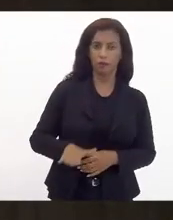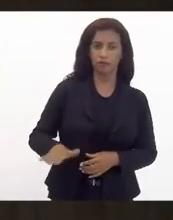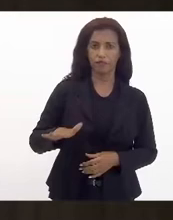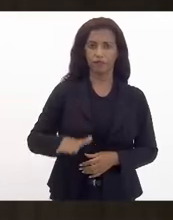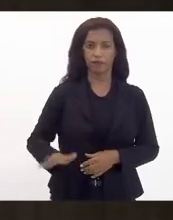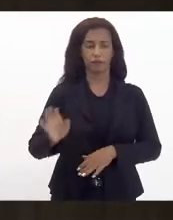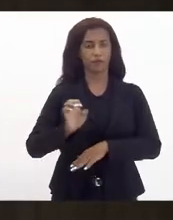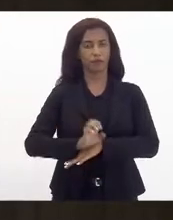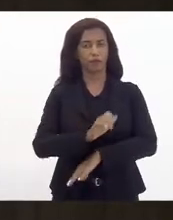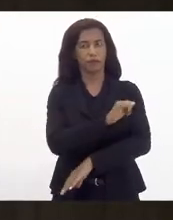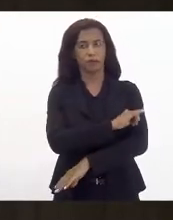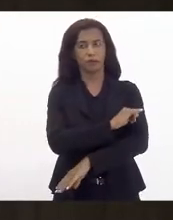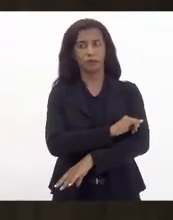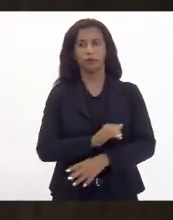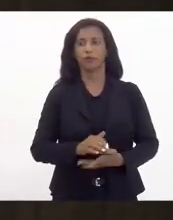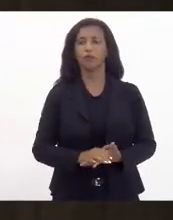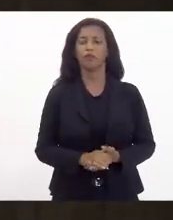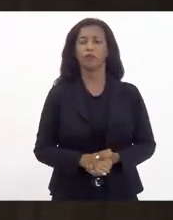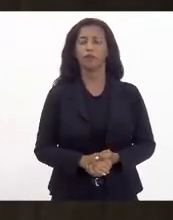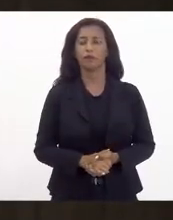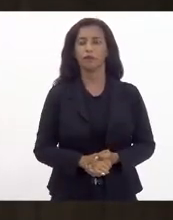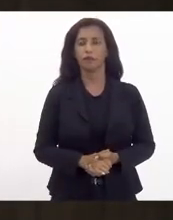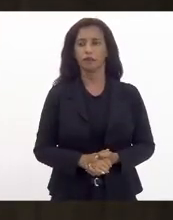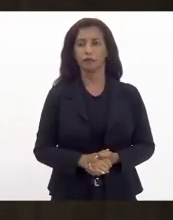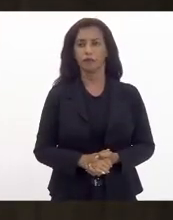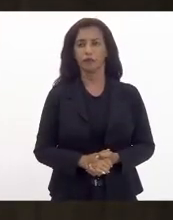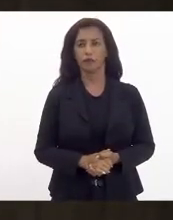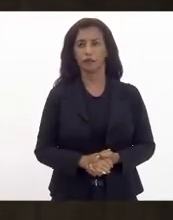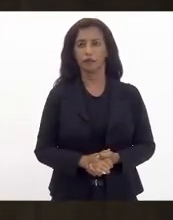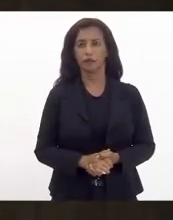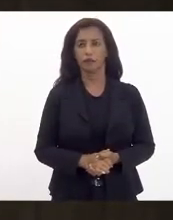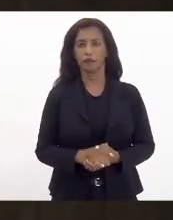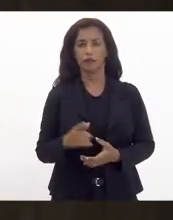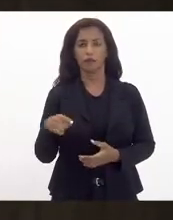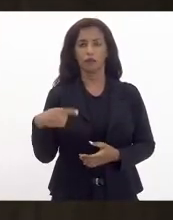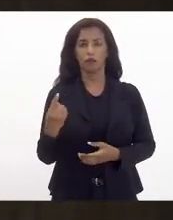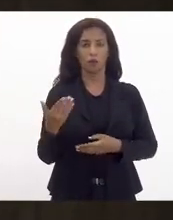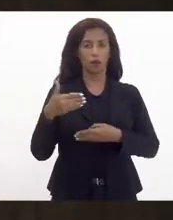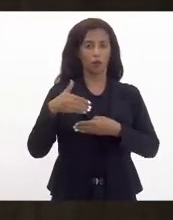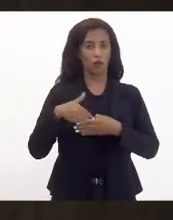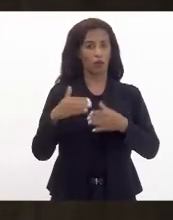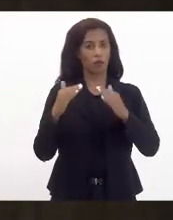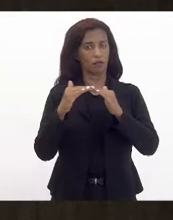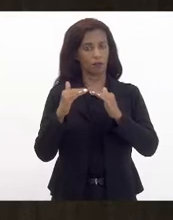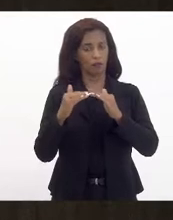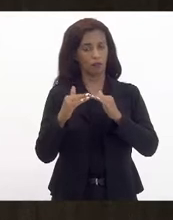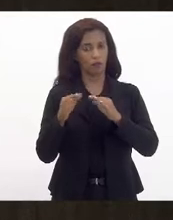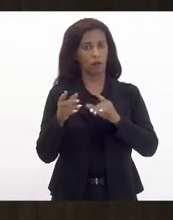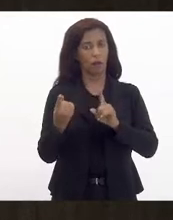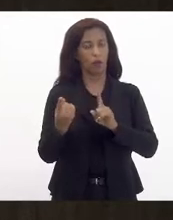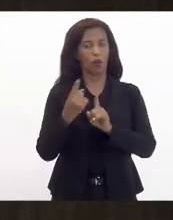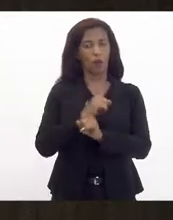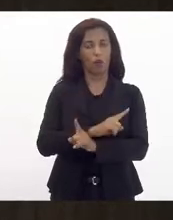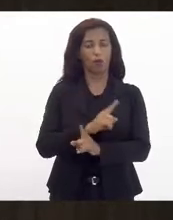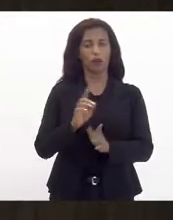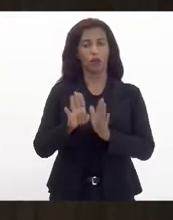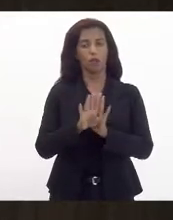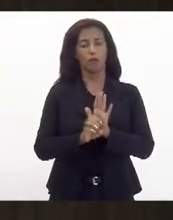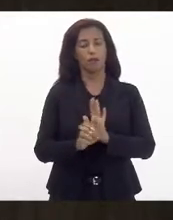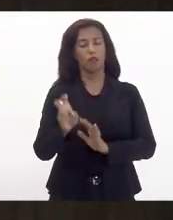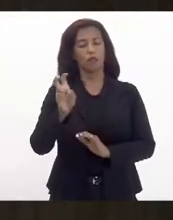no estado do Rio de Janeiro é a nossa o nosso voto é favorável ao projeto é contrário às emendas